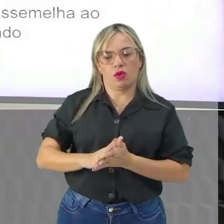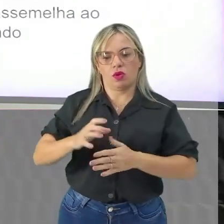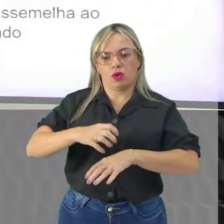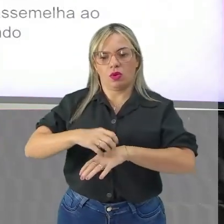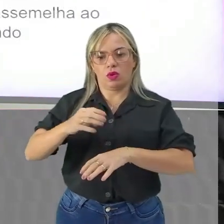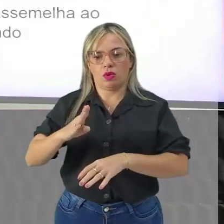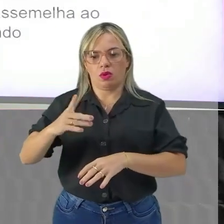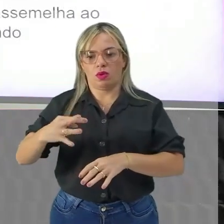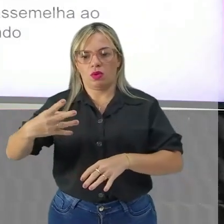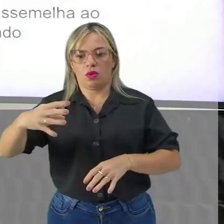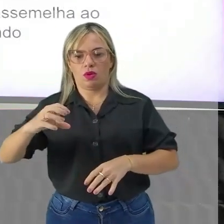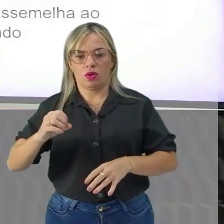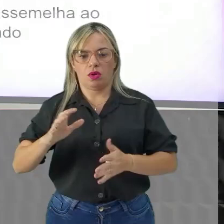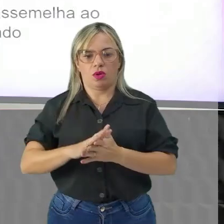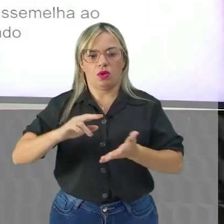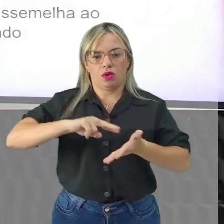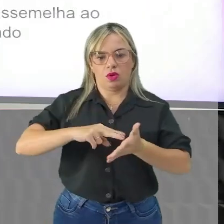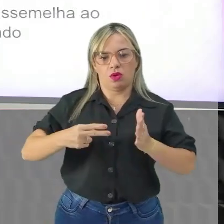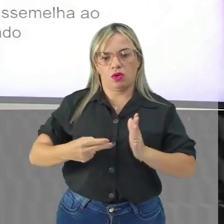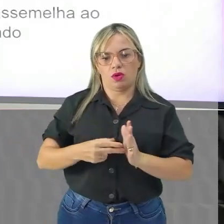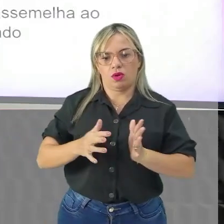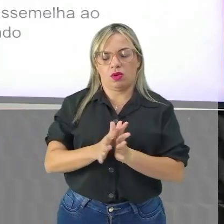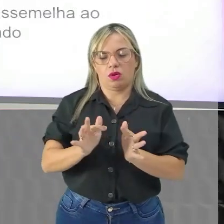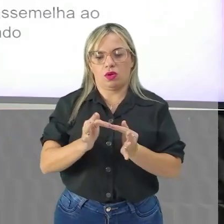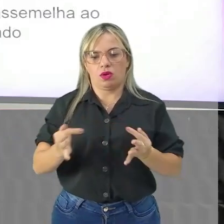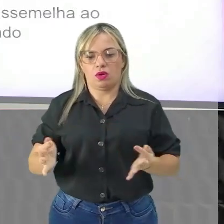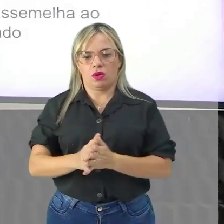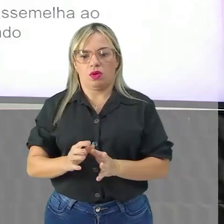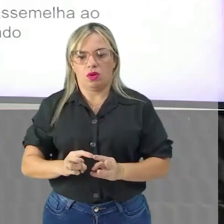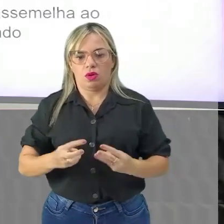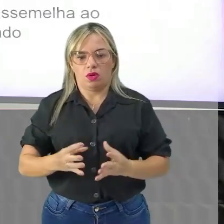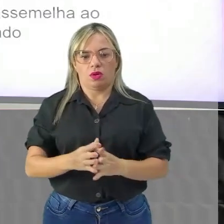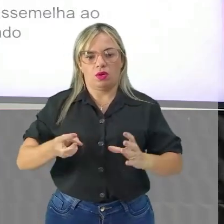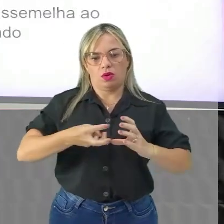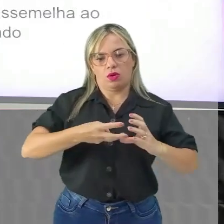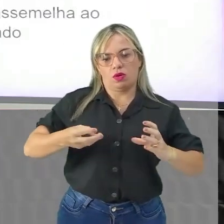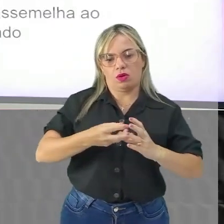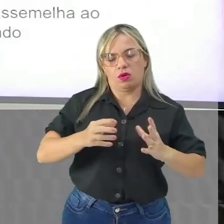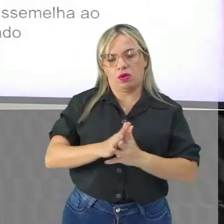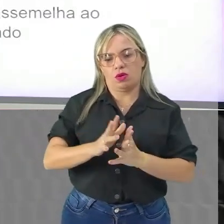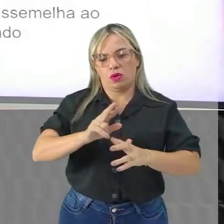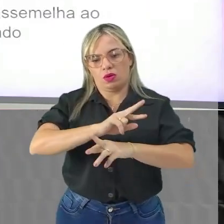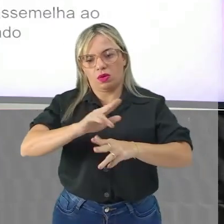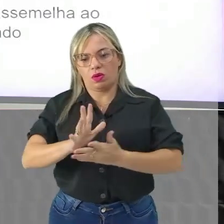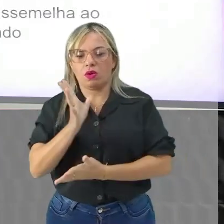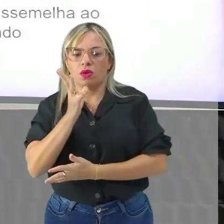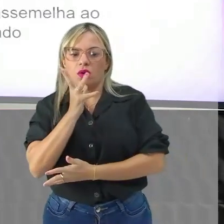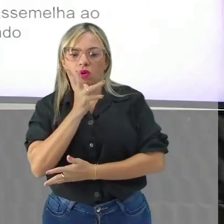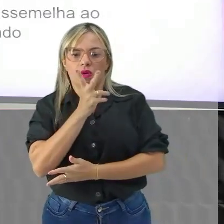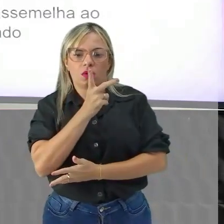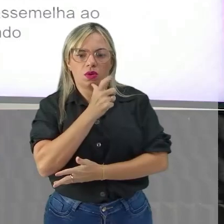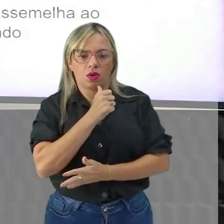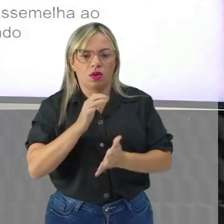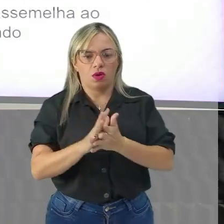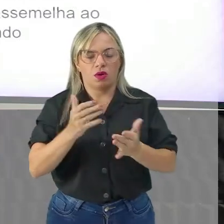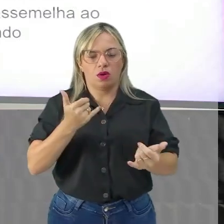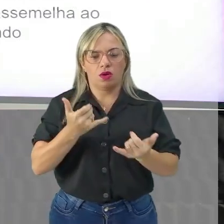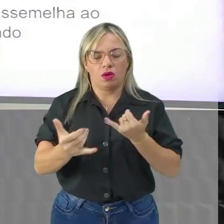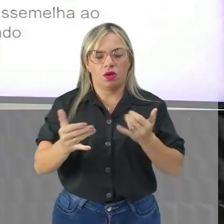massa localizada de células que se multiplica vagarosamente e se assemelha ao seu tecido